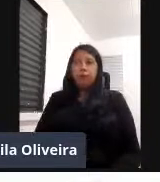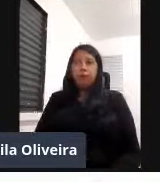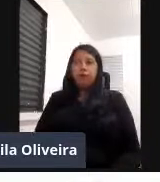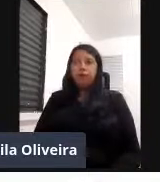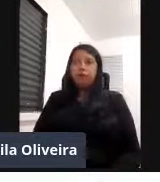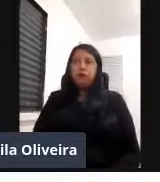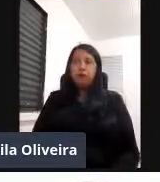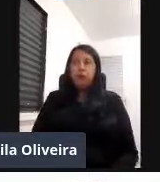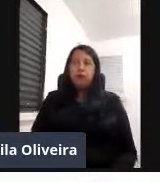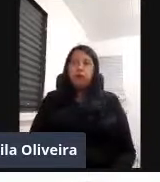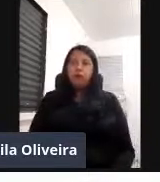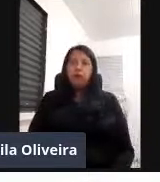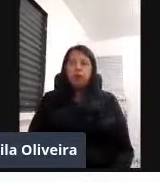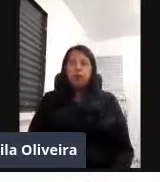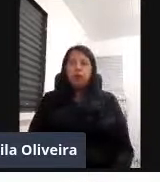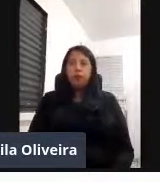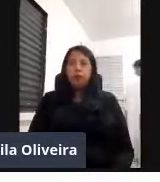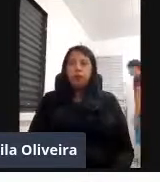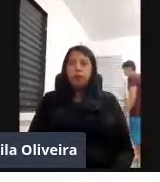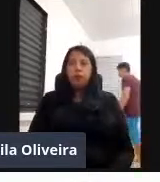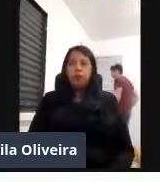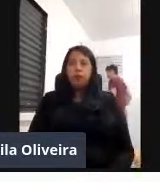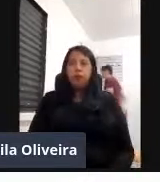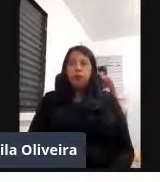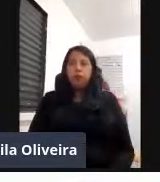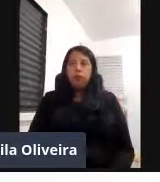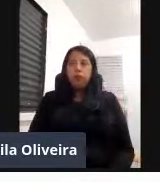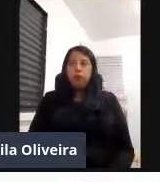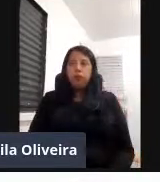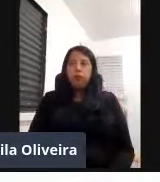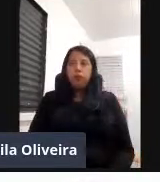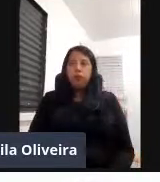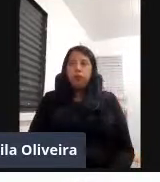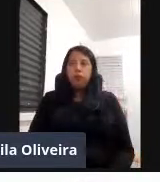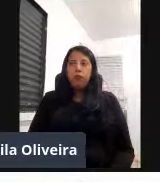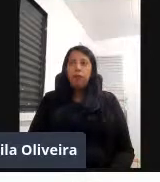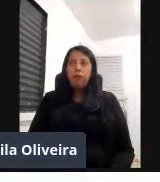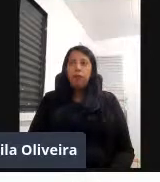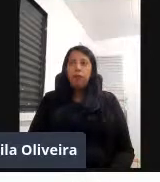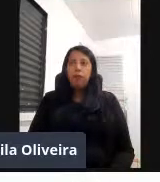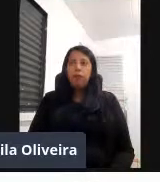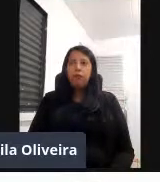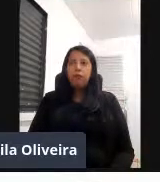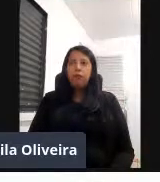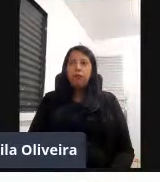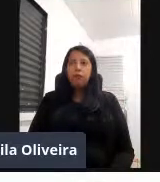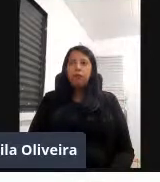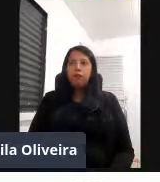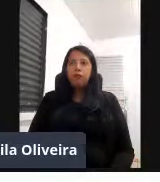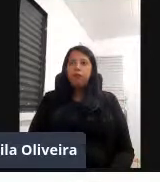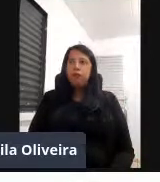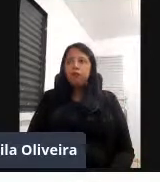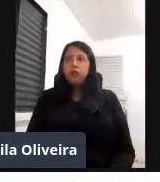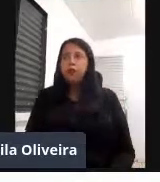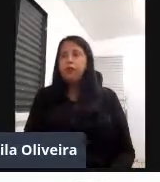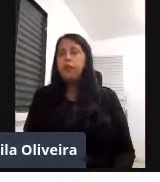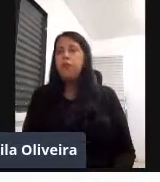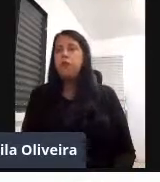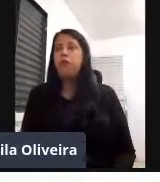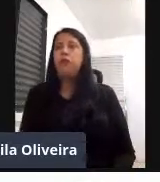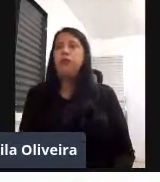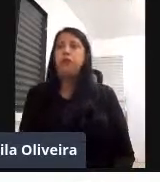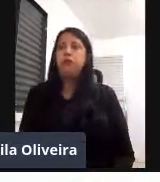vou deixar esse tema aqui rapidinho e depois eu mudo, tá? Vou usar aquele exemplo lá para vocês de dados